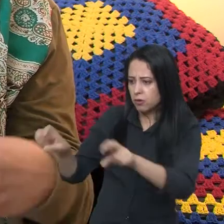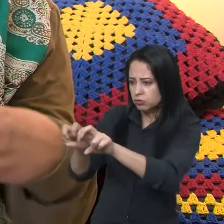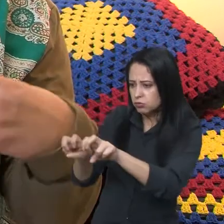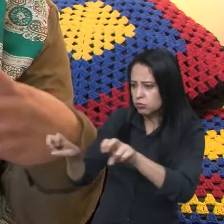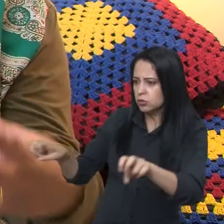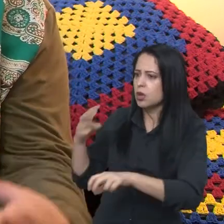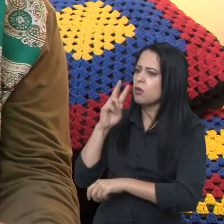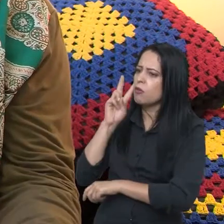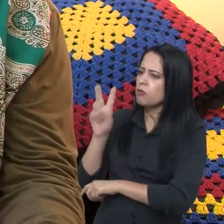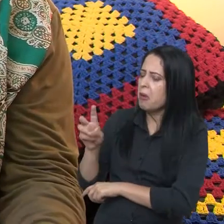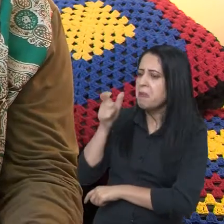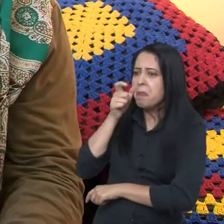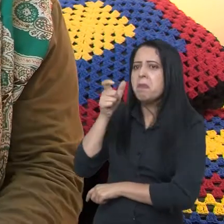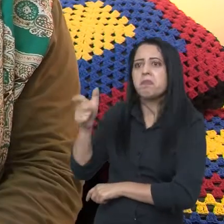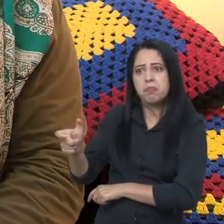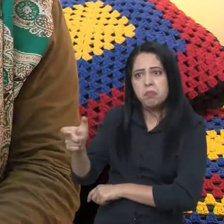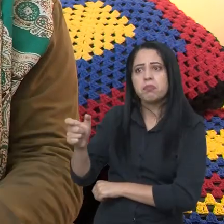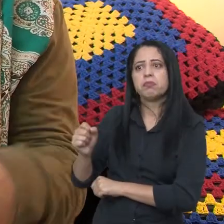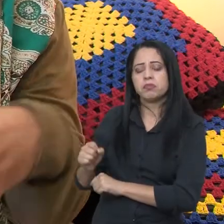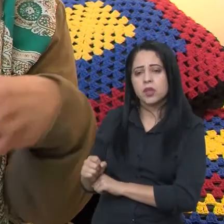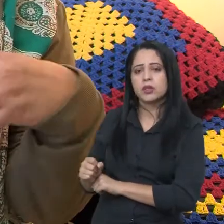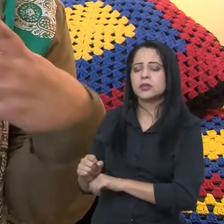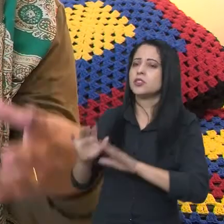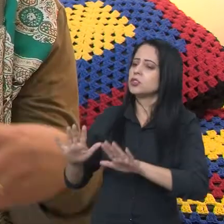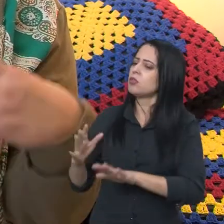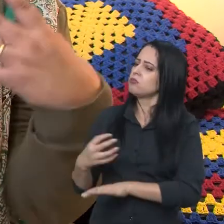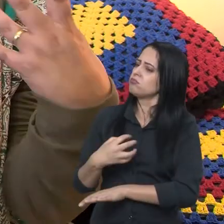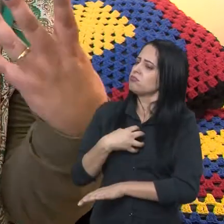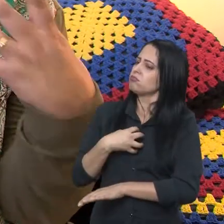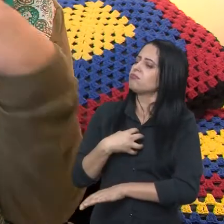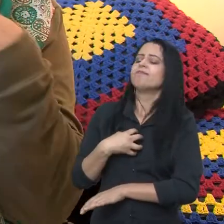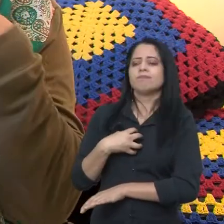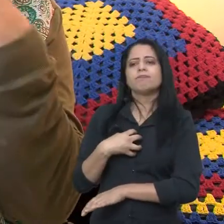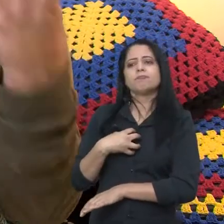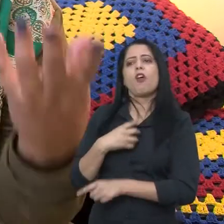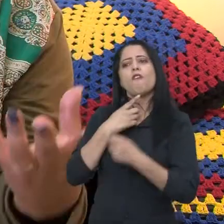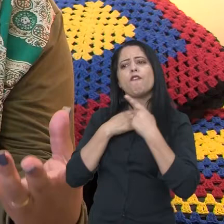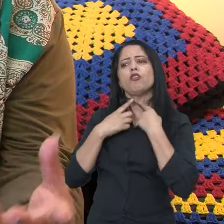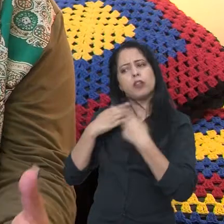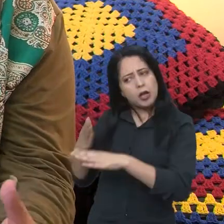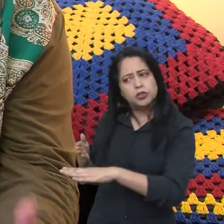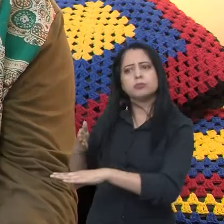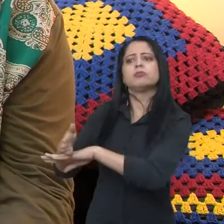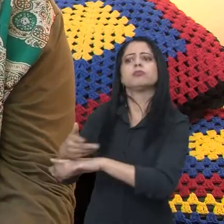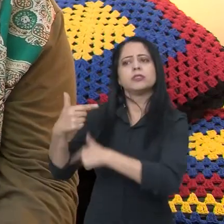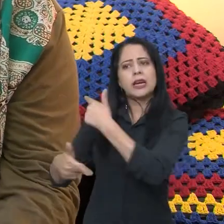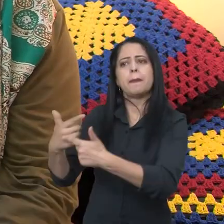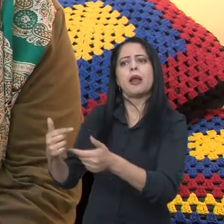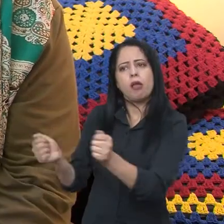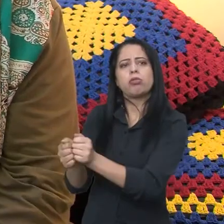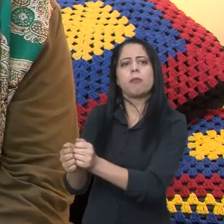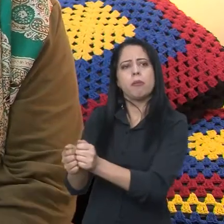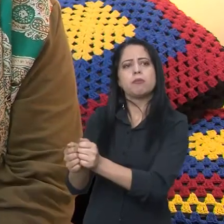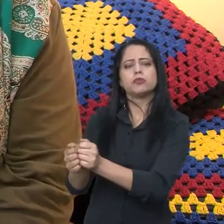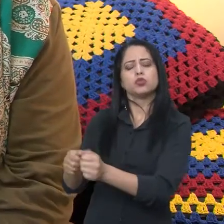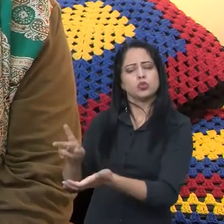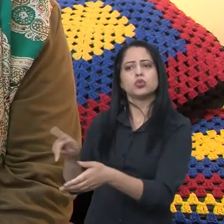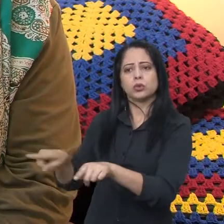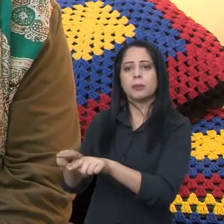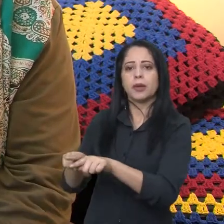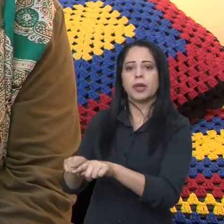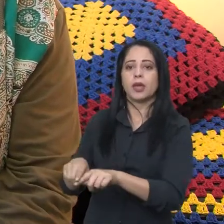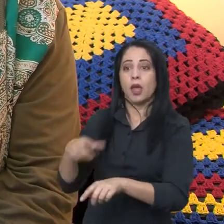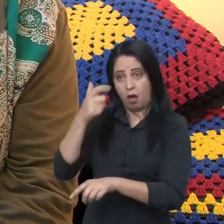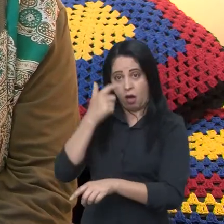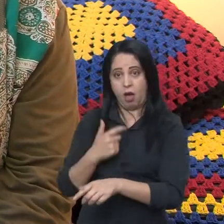naquele ano, achei interessante e daí me senti à vontade de prestar esse serviço, né? Então aí eu